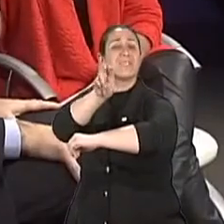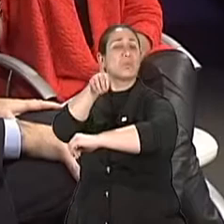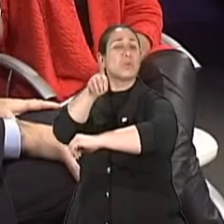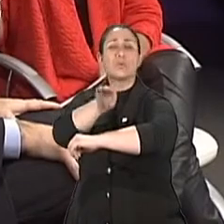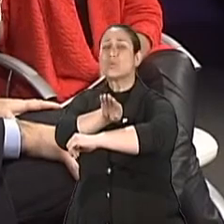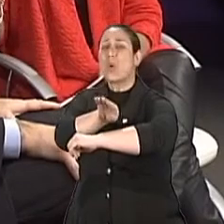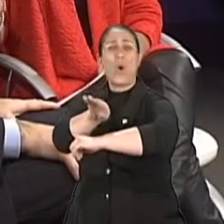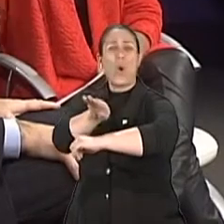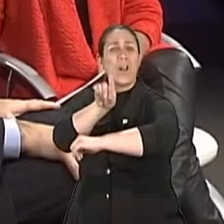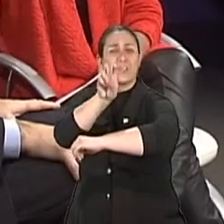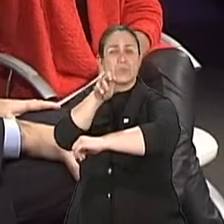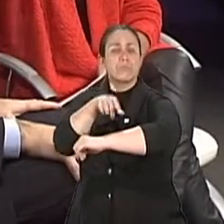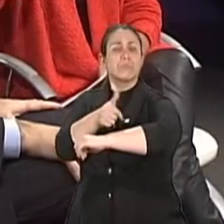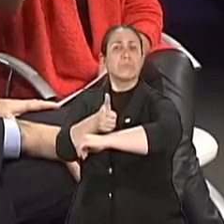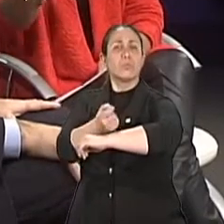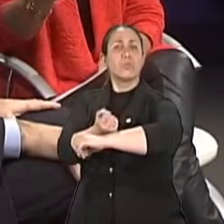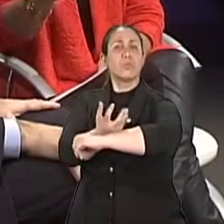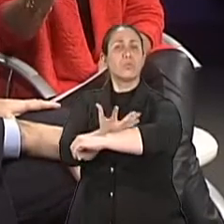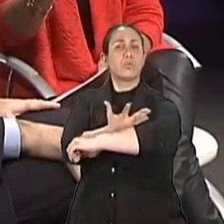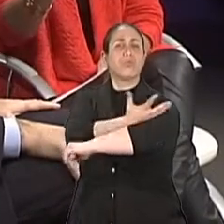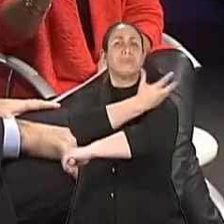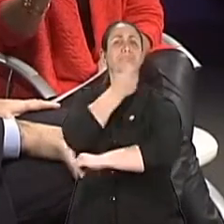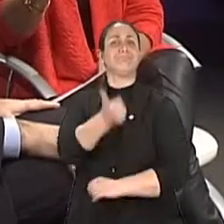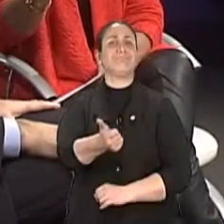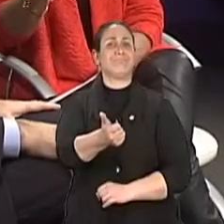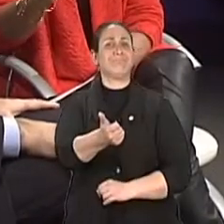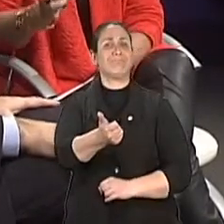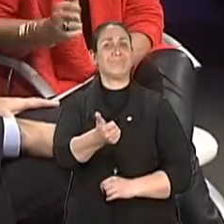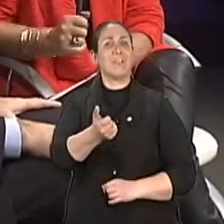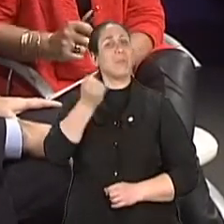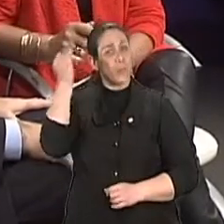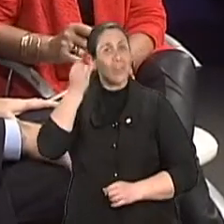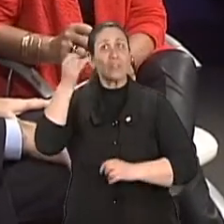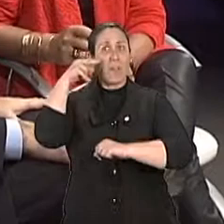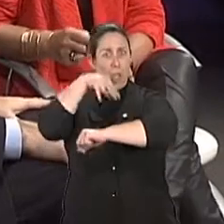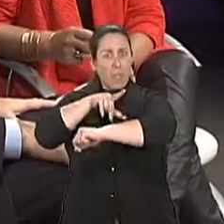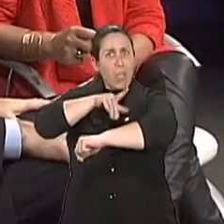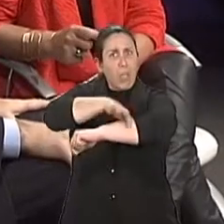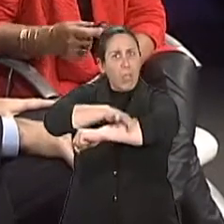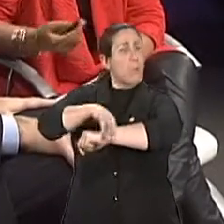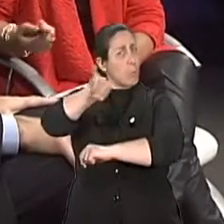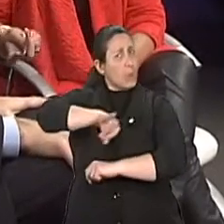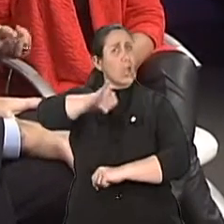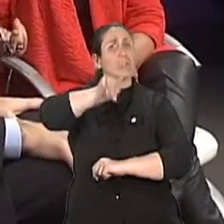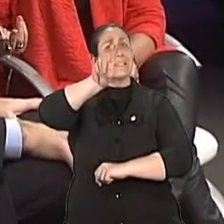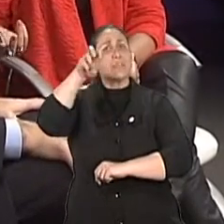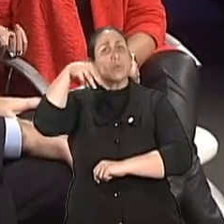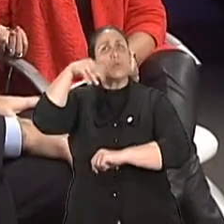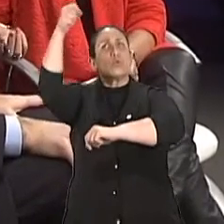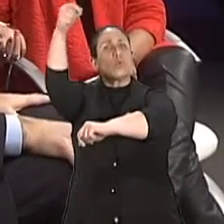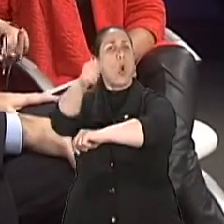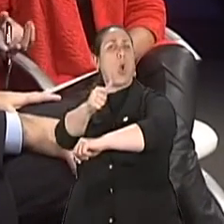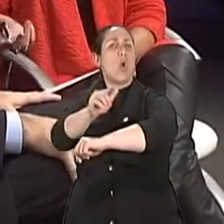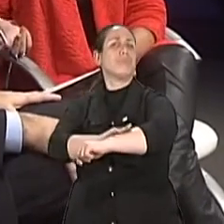braço é bem-vindo e ele passa para o corpo todo, o sol, isso, que ele, claro, o sol que ele pegou? Claro. Ah, ok. Então, dentro de pessoas